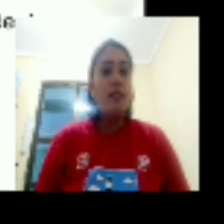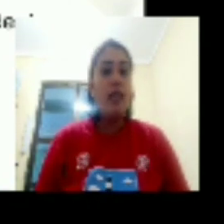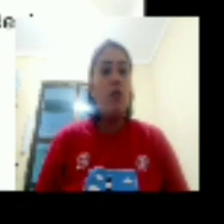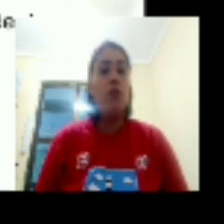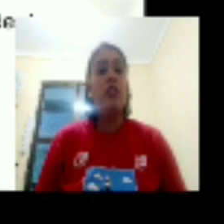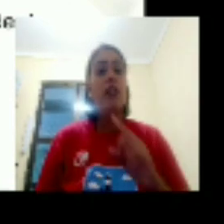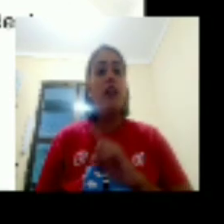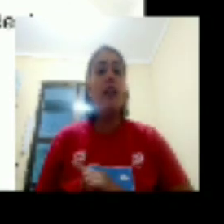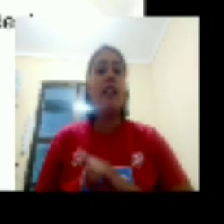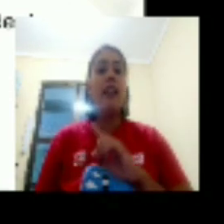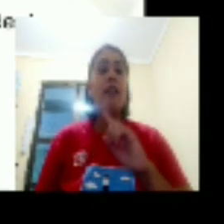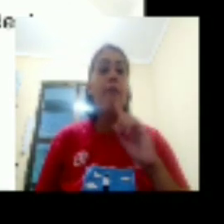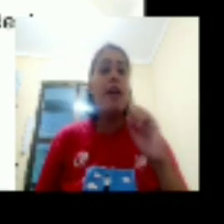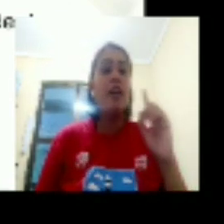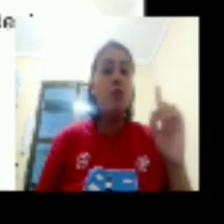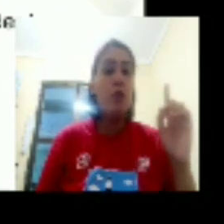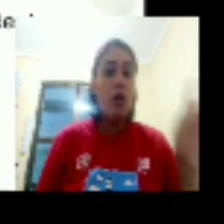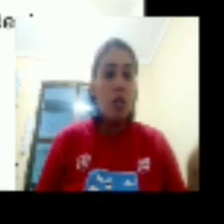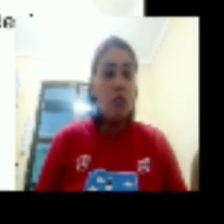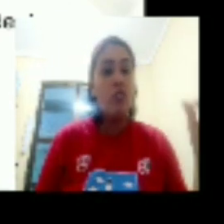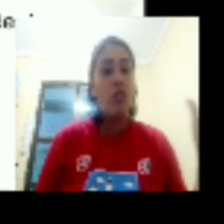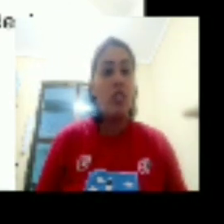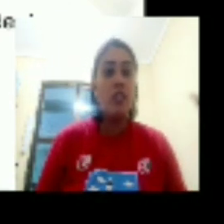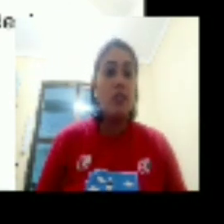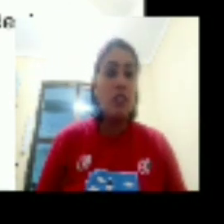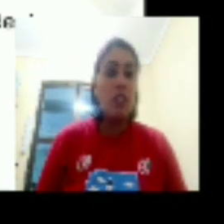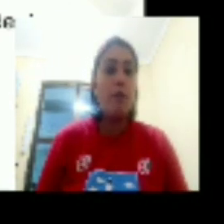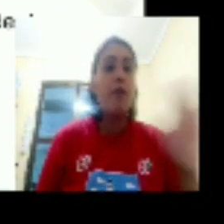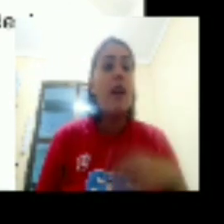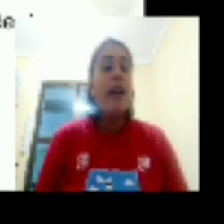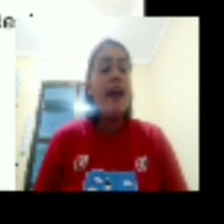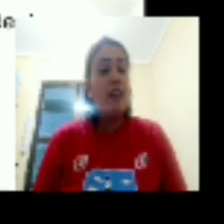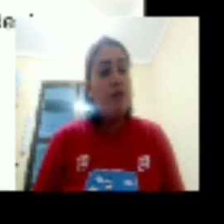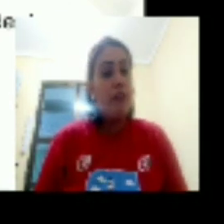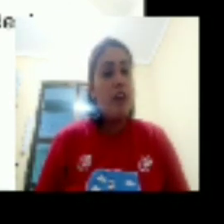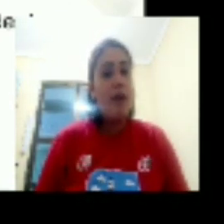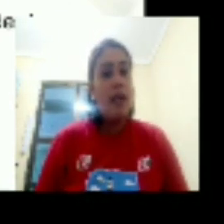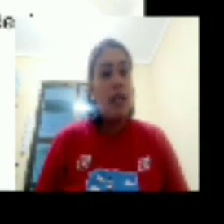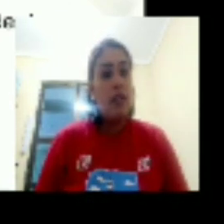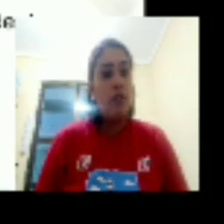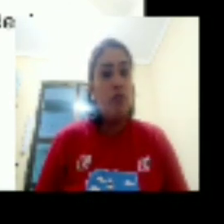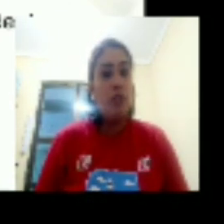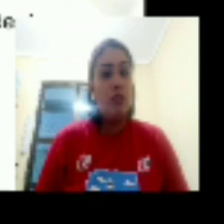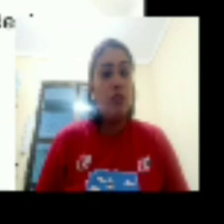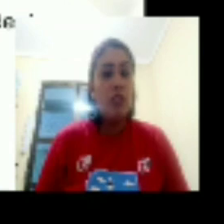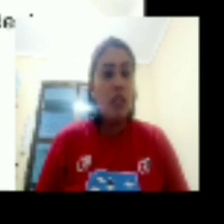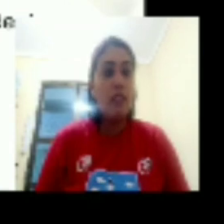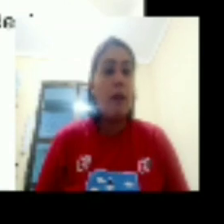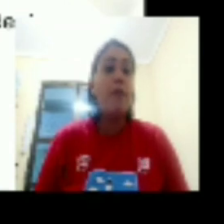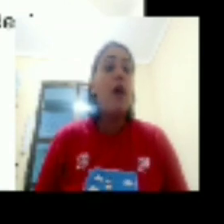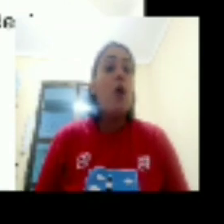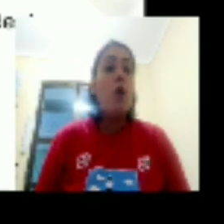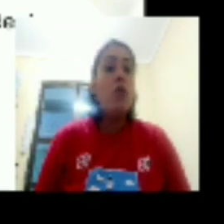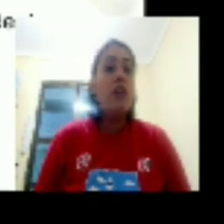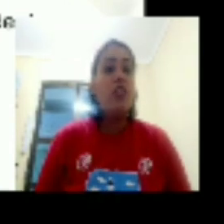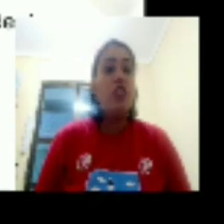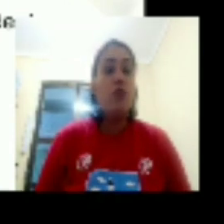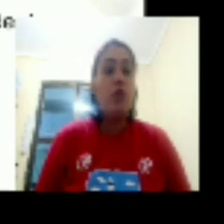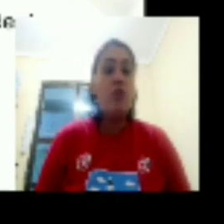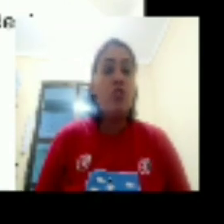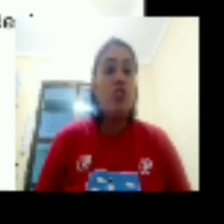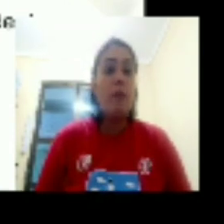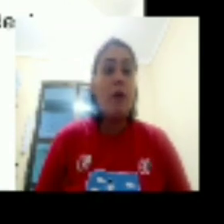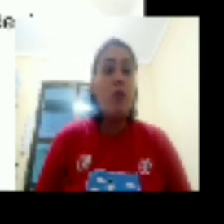da Saúde. E naquele mesmo ano, só que em setembro, é que veio a Lei 8.080, onde